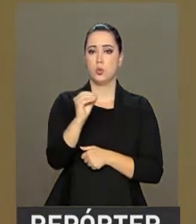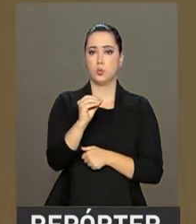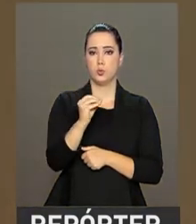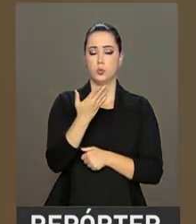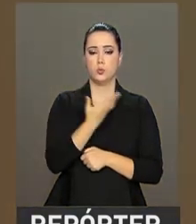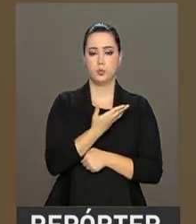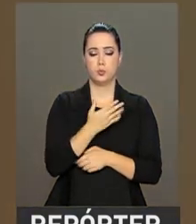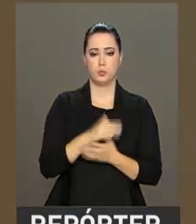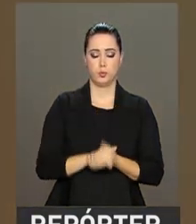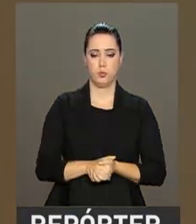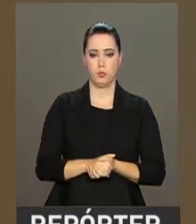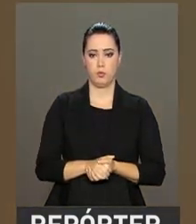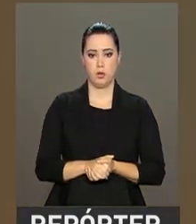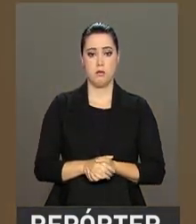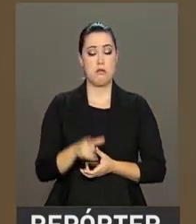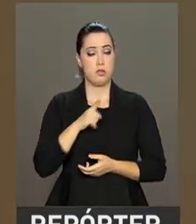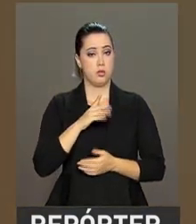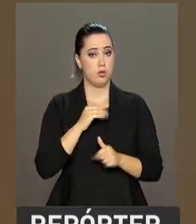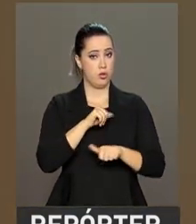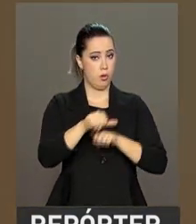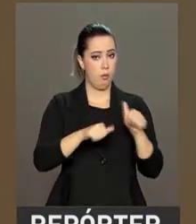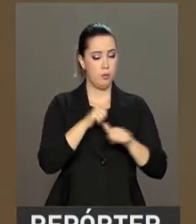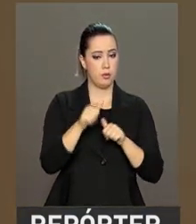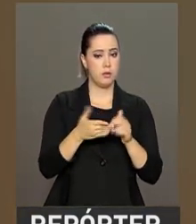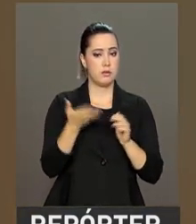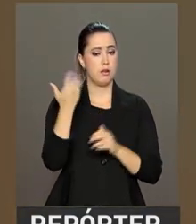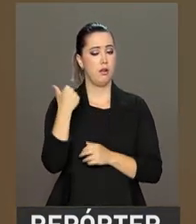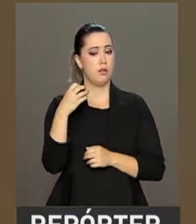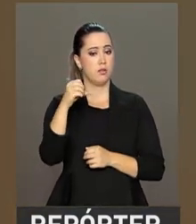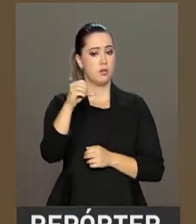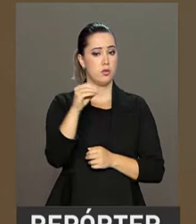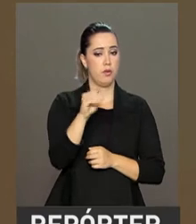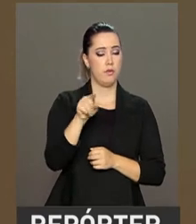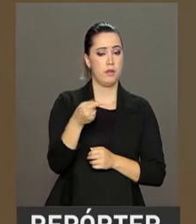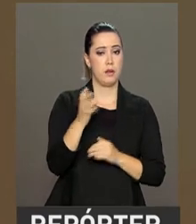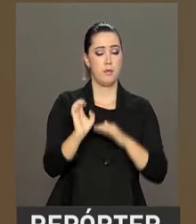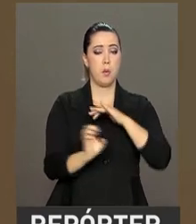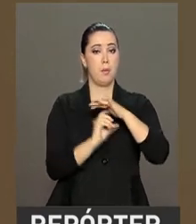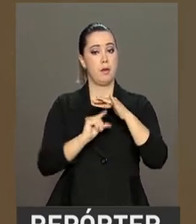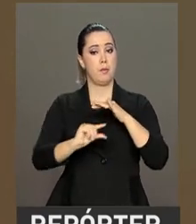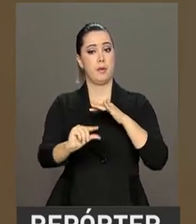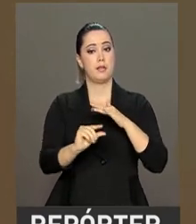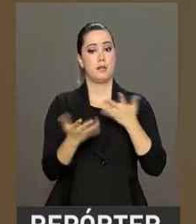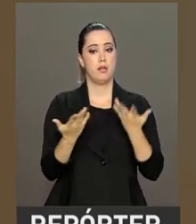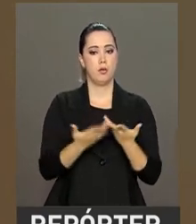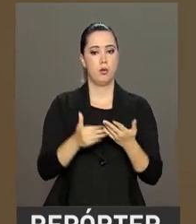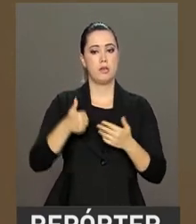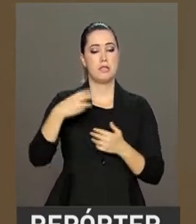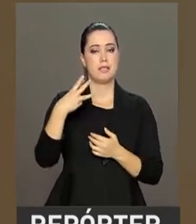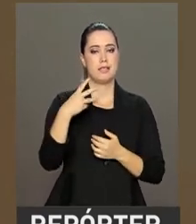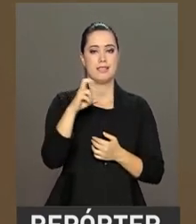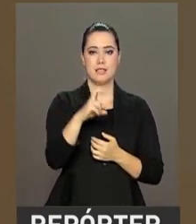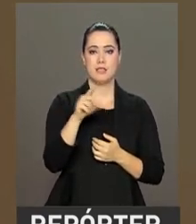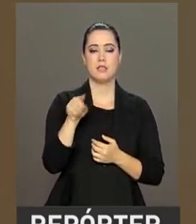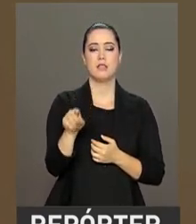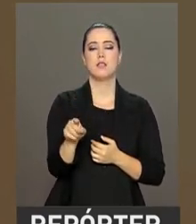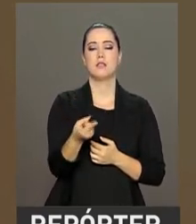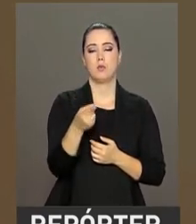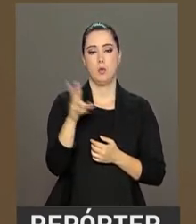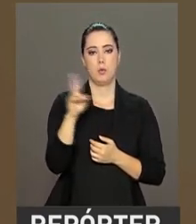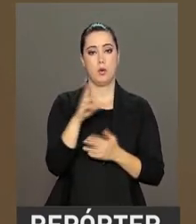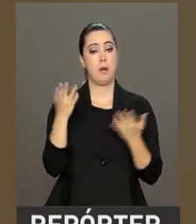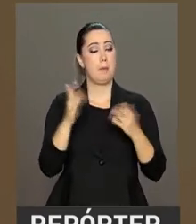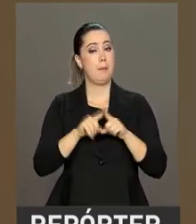empresas esse limite de empréstimos alta de 90 mil pra 135 mil reais mas pode chegar a um milhão